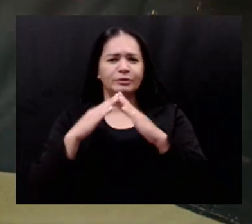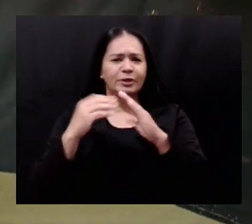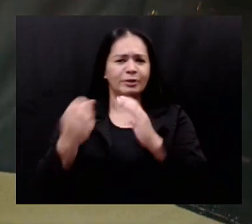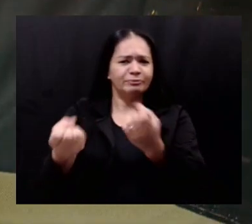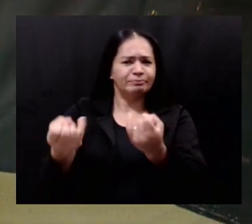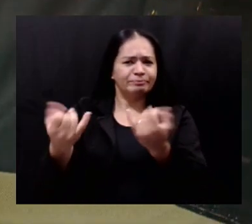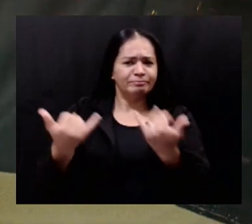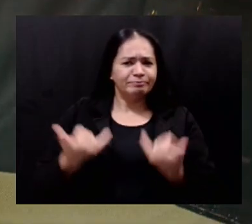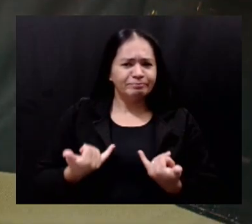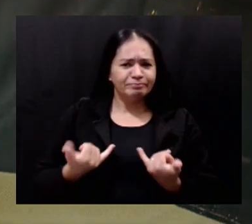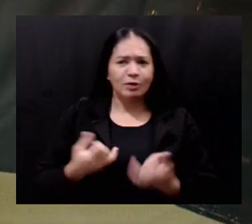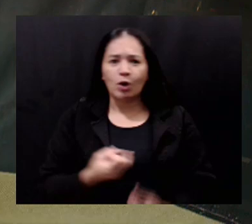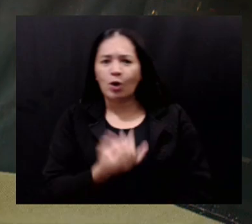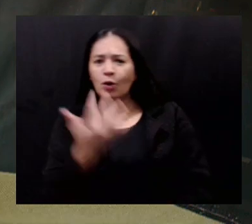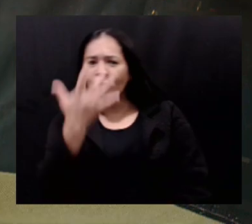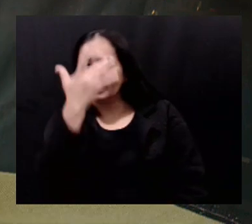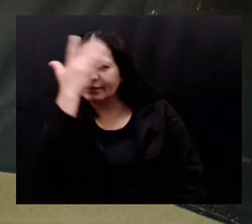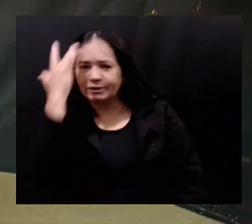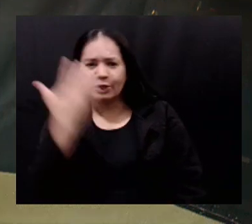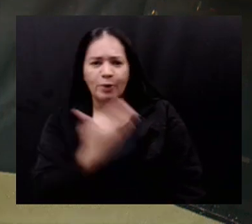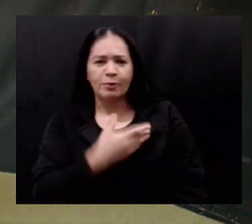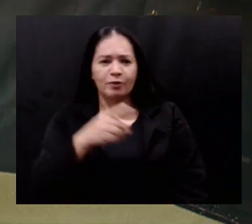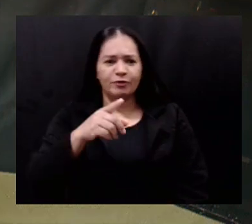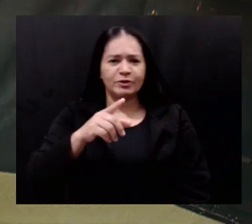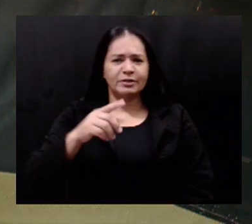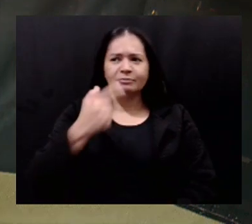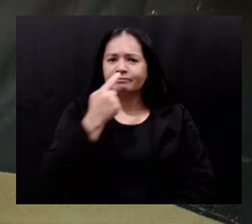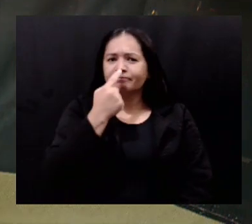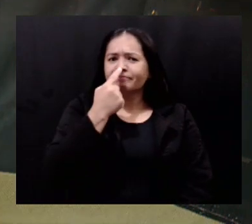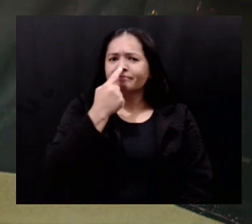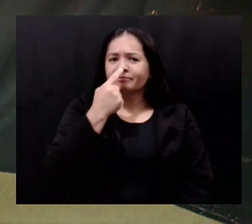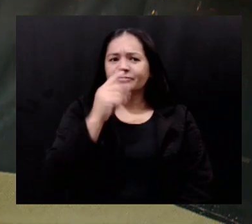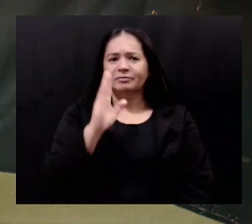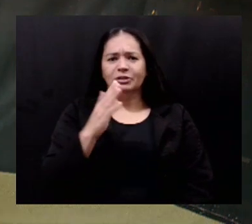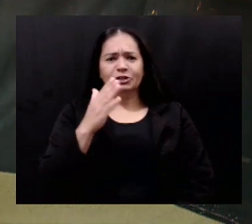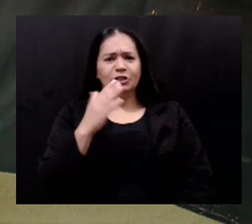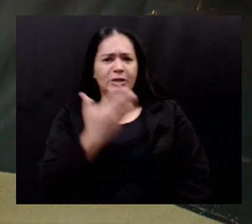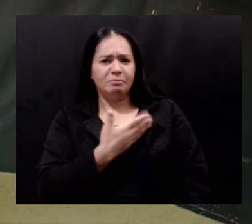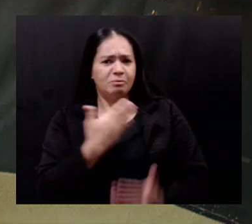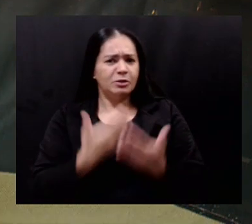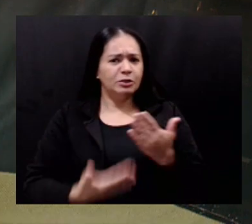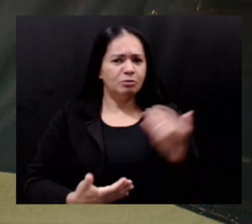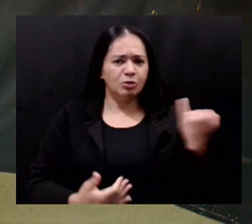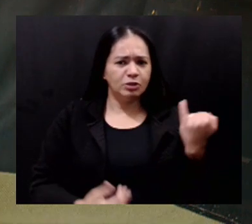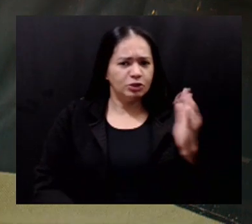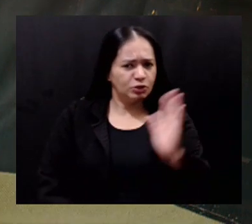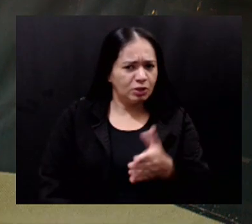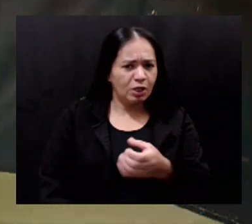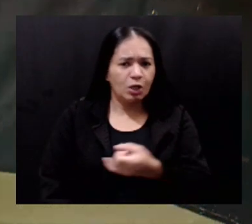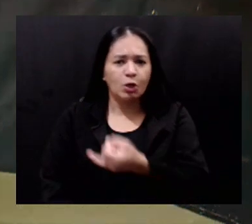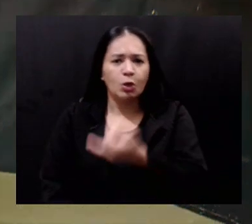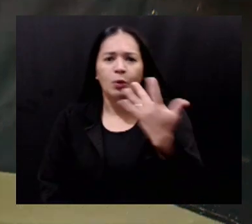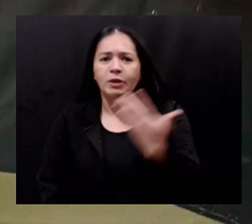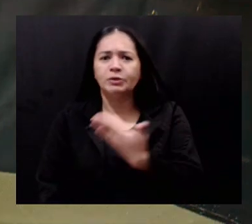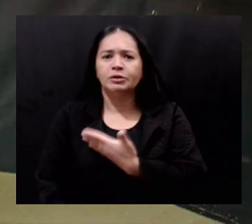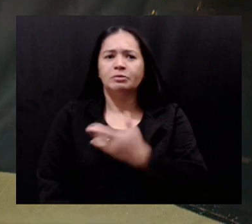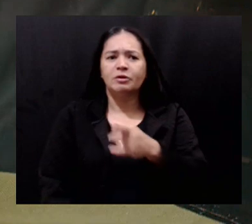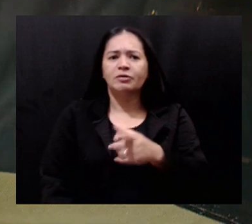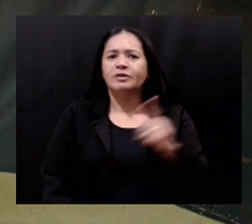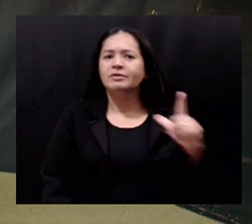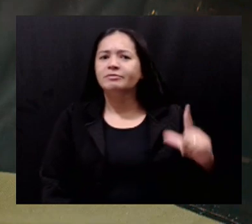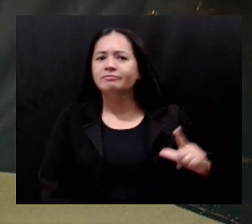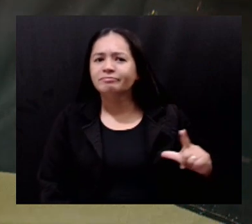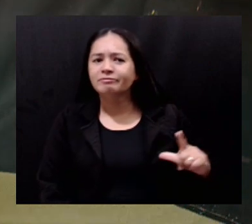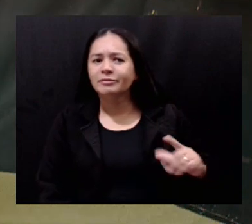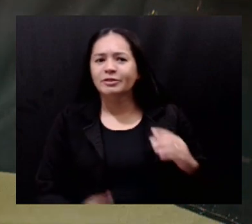você considera realmente próximos? Você já perdeu uma amizade importante? Quantos amigos você tem no Facebook e